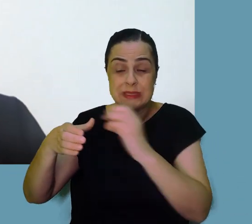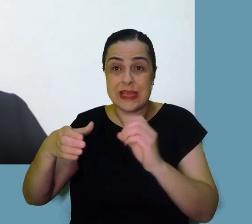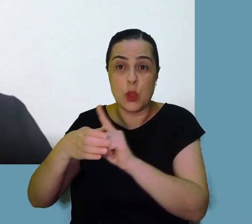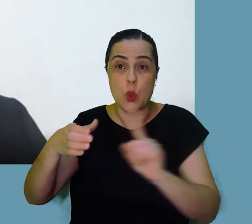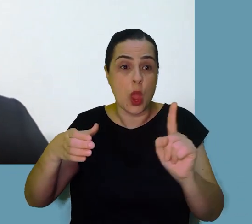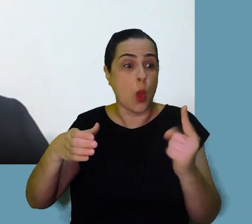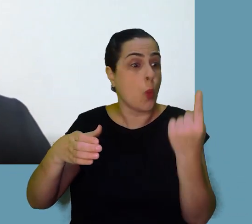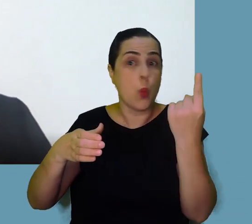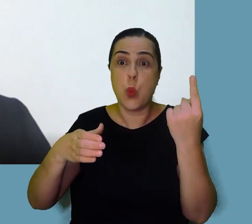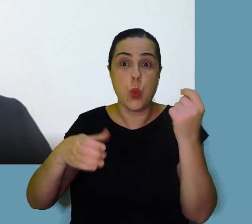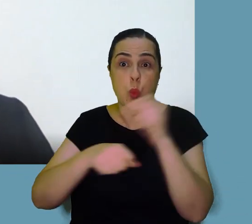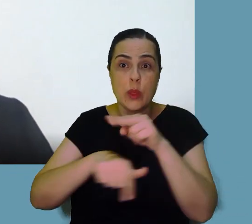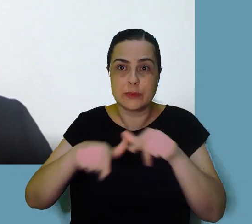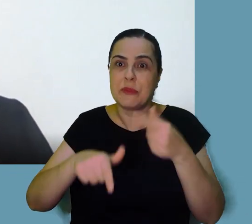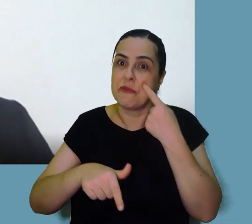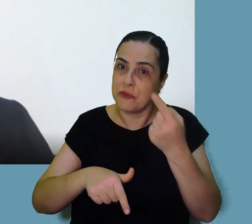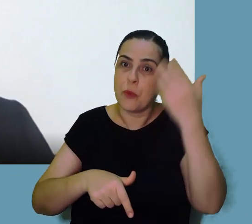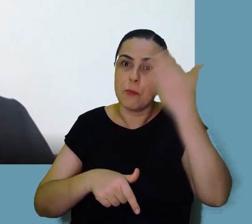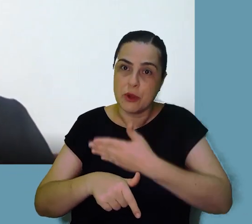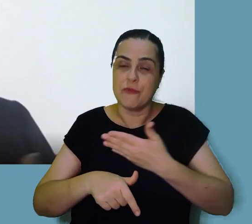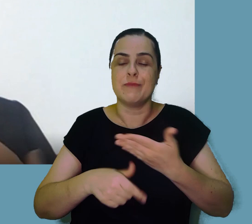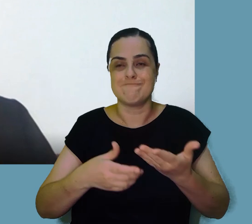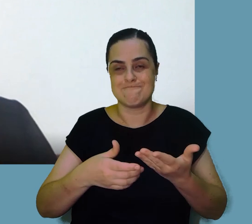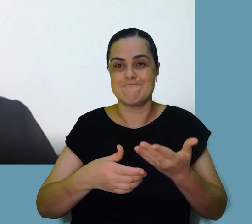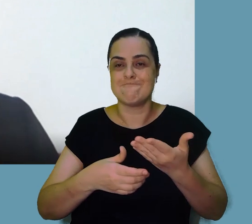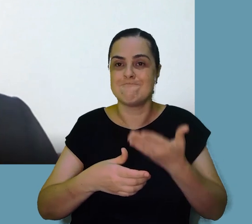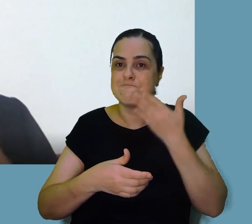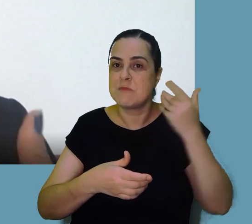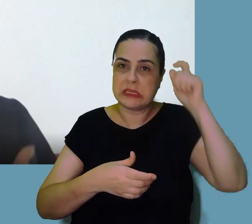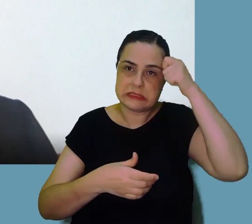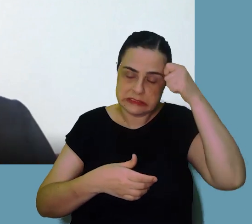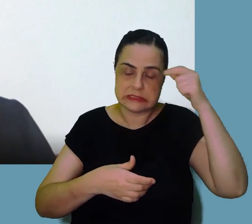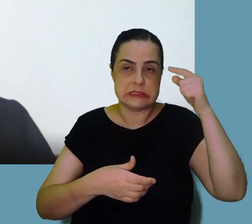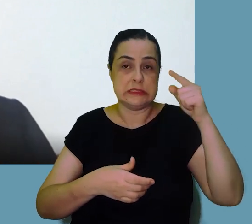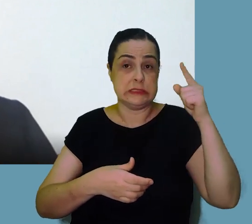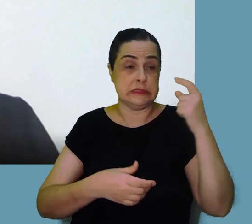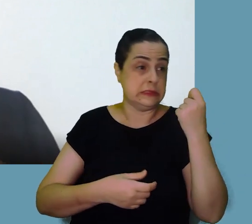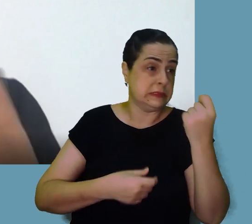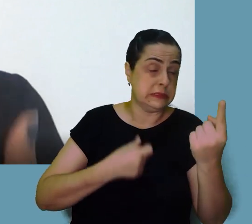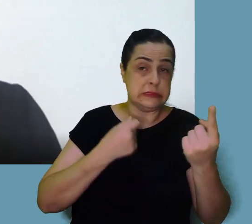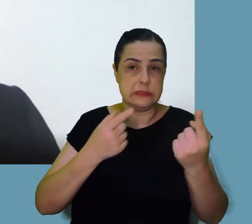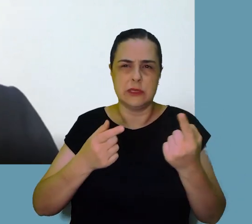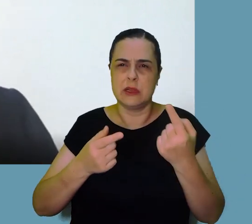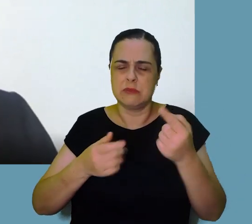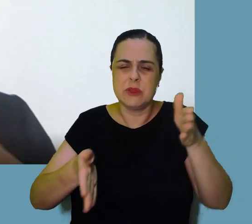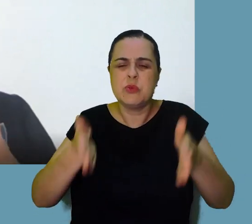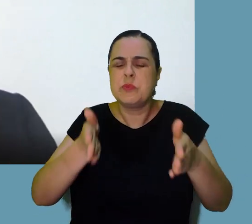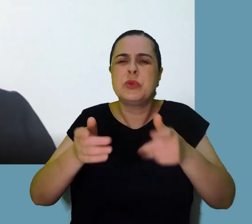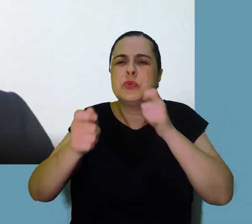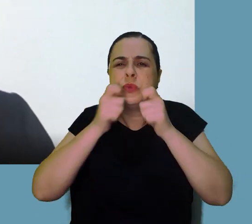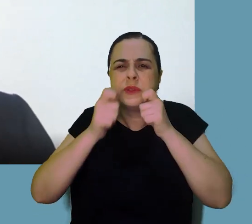tem uma população predominantemente negra, e a gente busca muito nas entrevistas entender quais são os